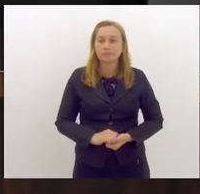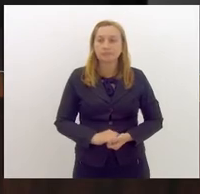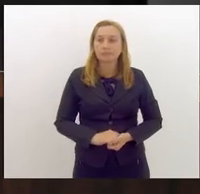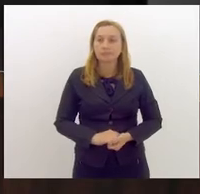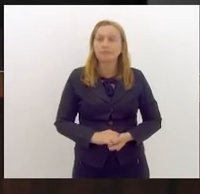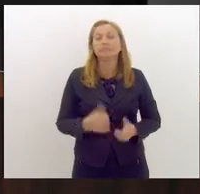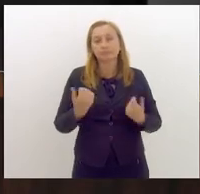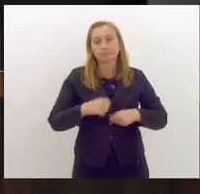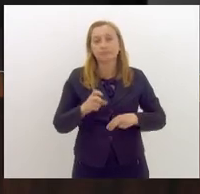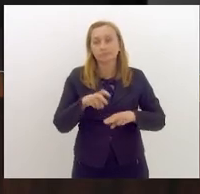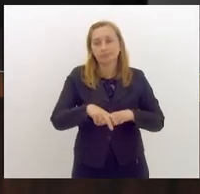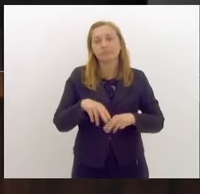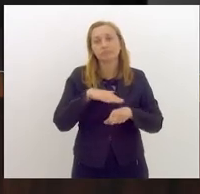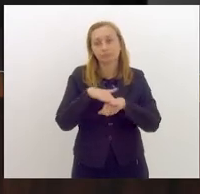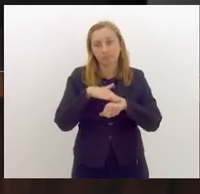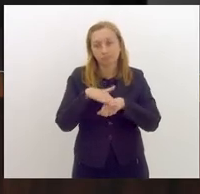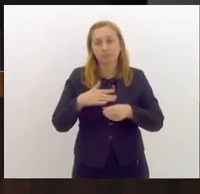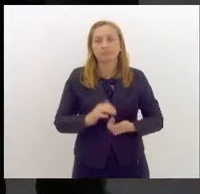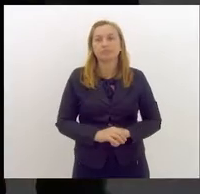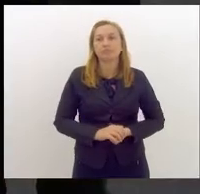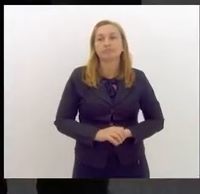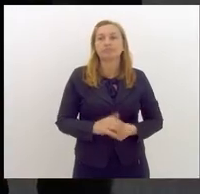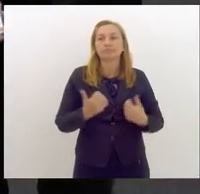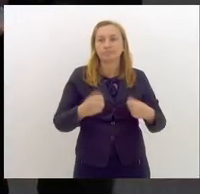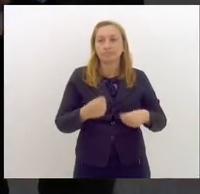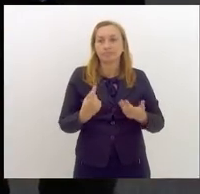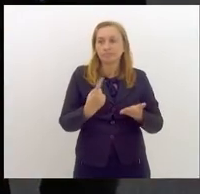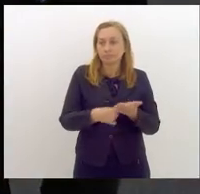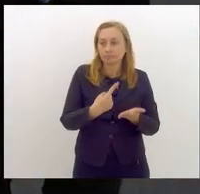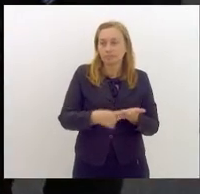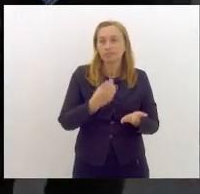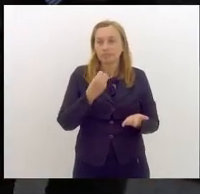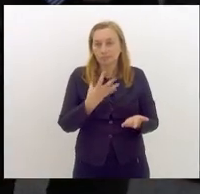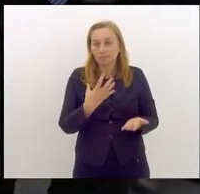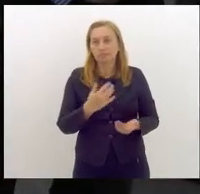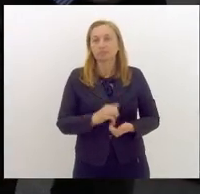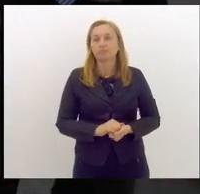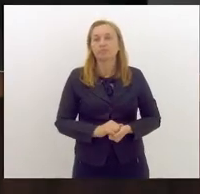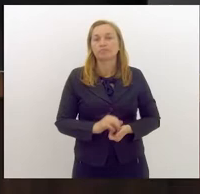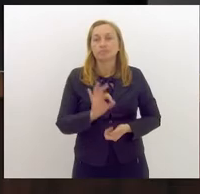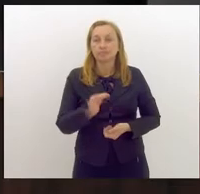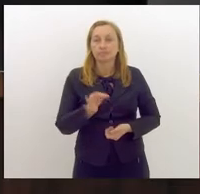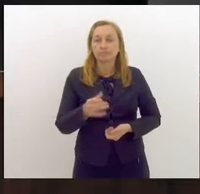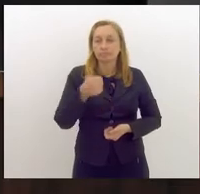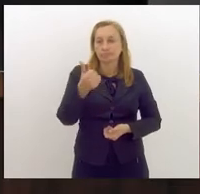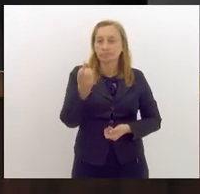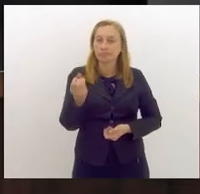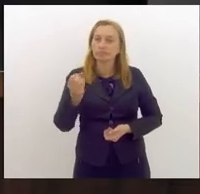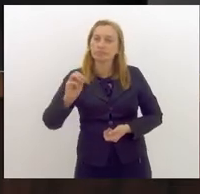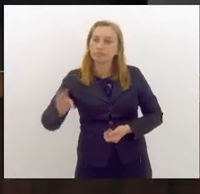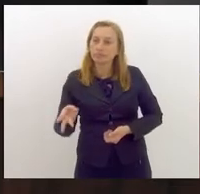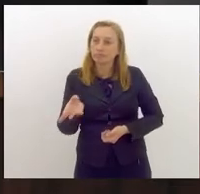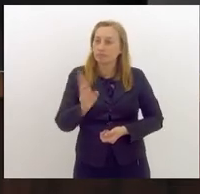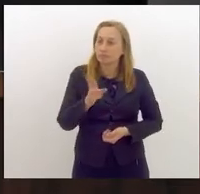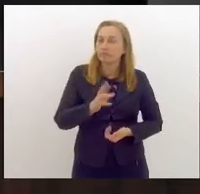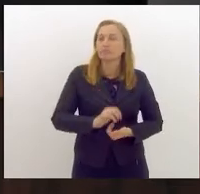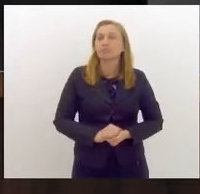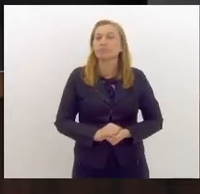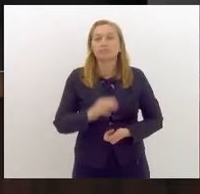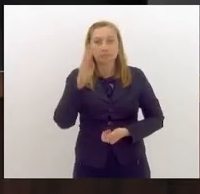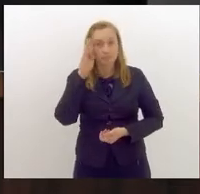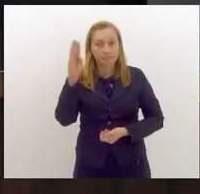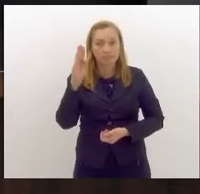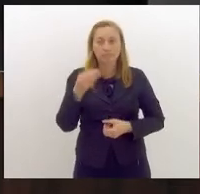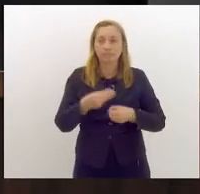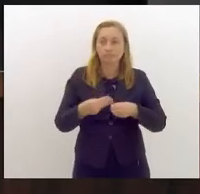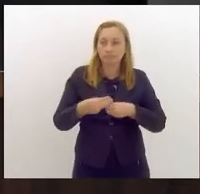mas precisa sentar e conversar então não precisa chegar um bom tempo porque logicamente são 160 milhões de reais é fundamental